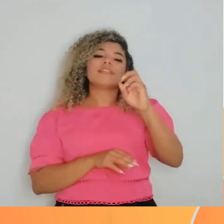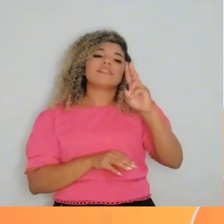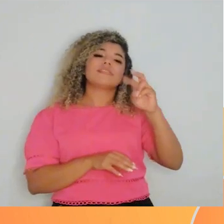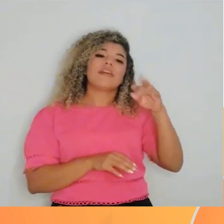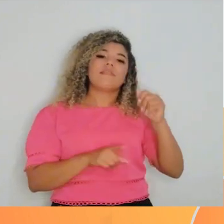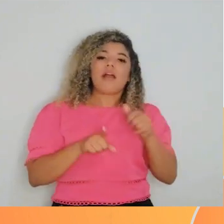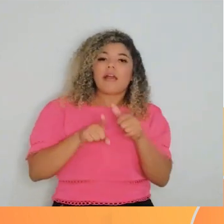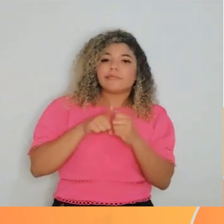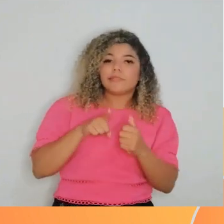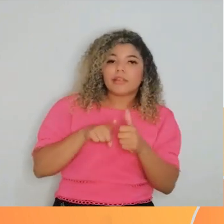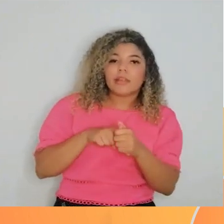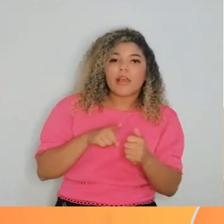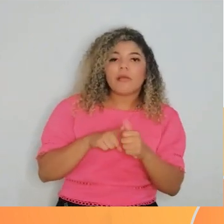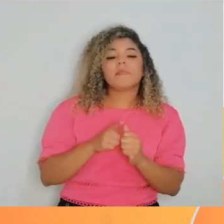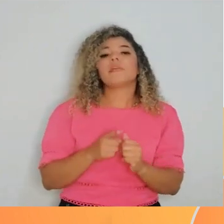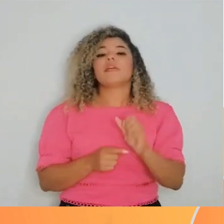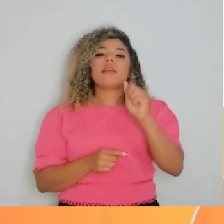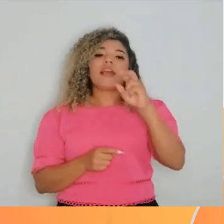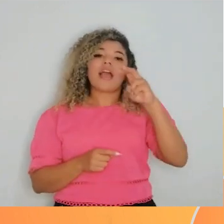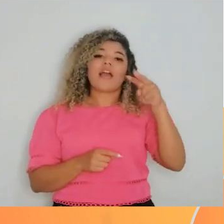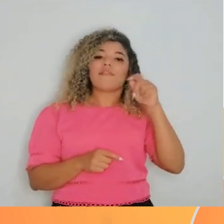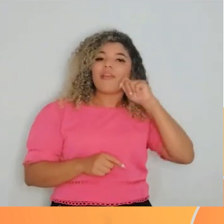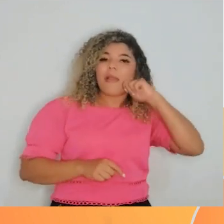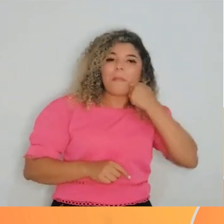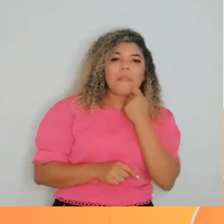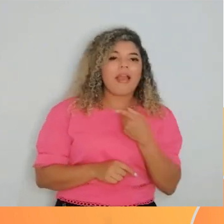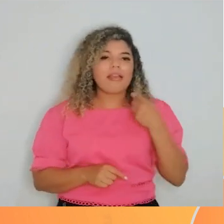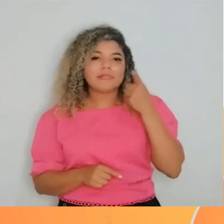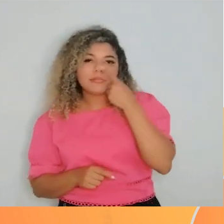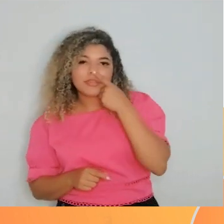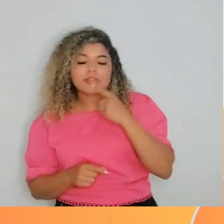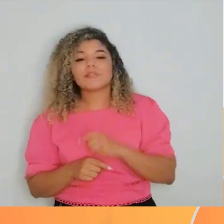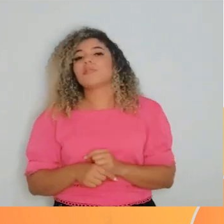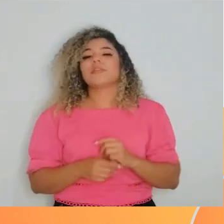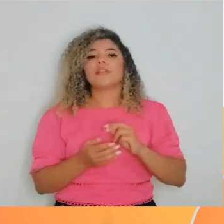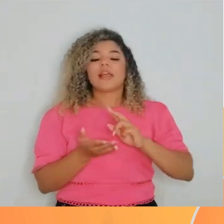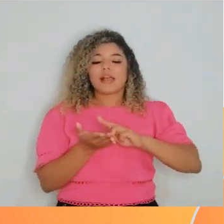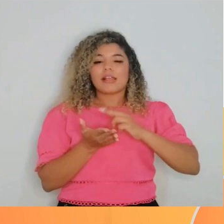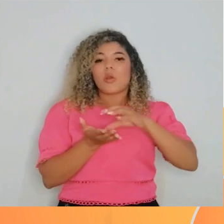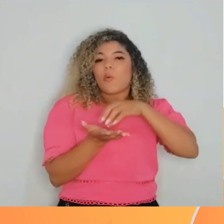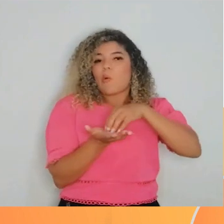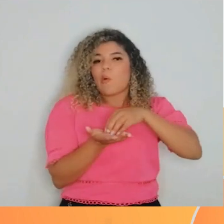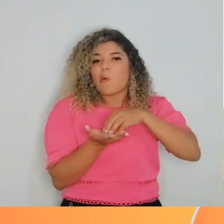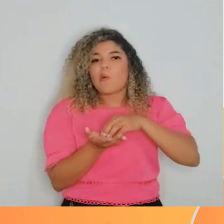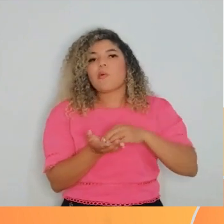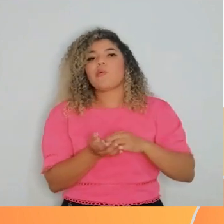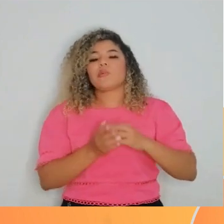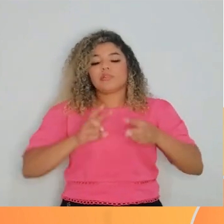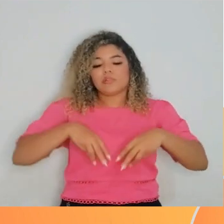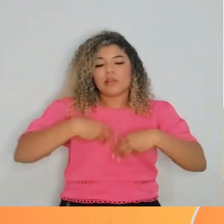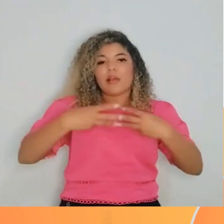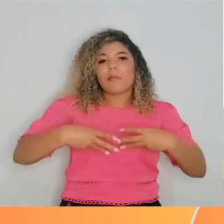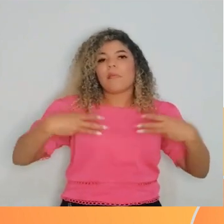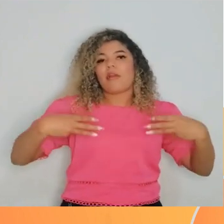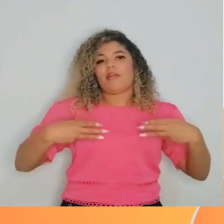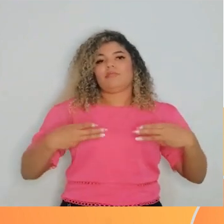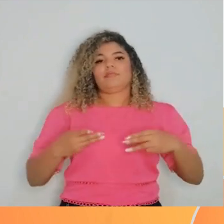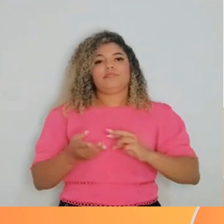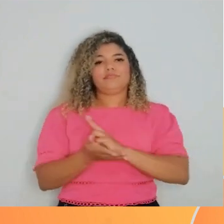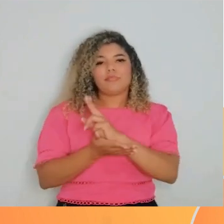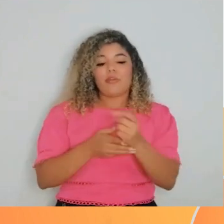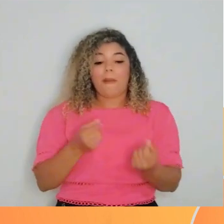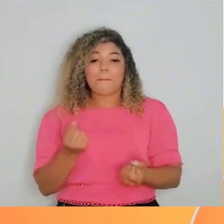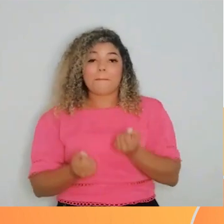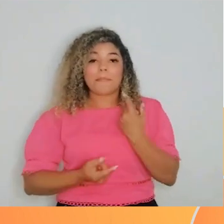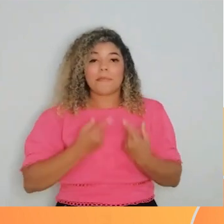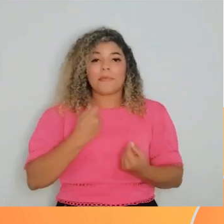cevada, milho, aveia, pães, biscoitos, tapioca, cuscuz, macarrão, polenta e também a